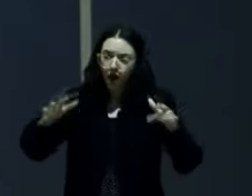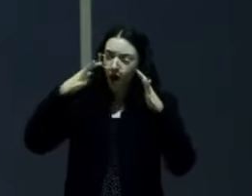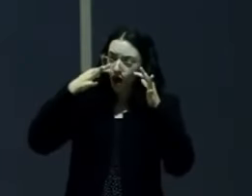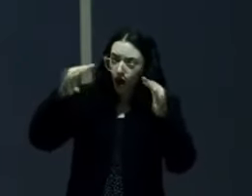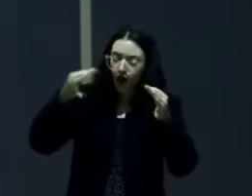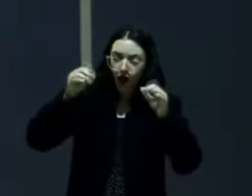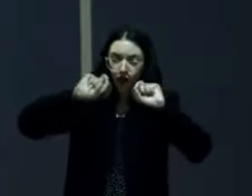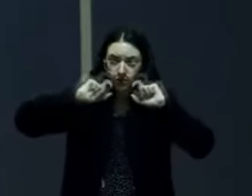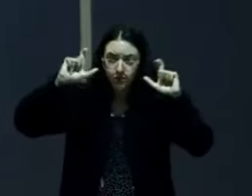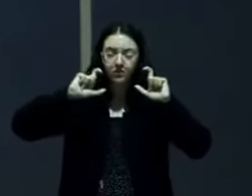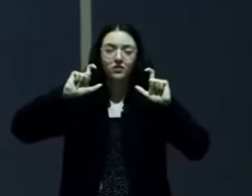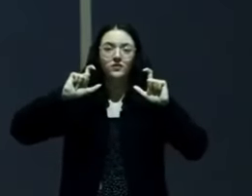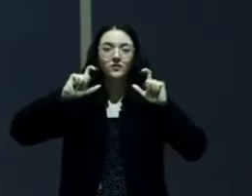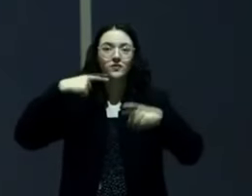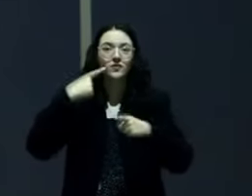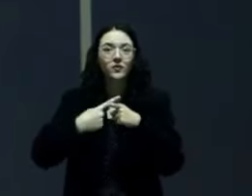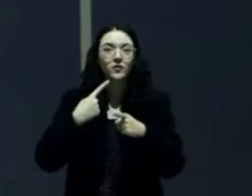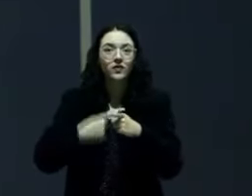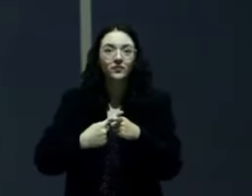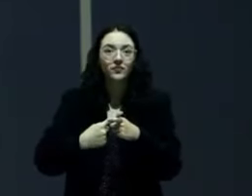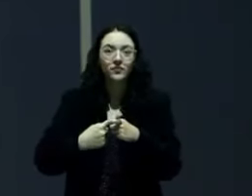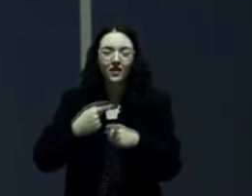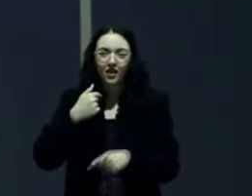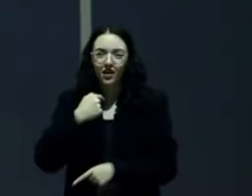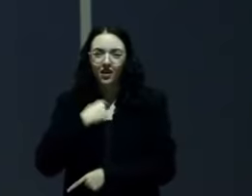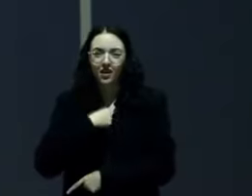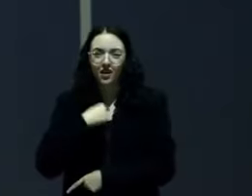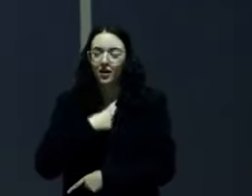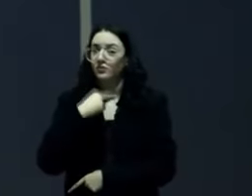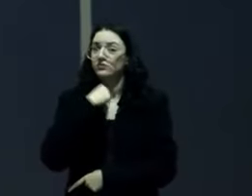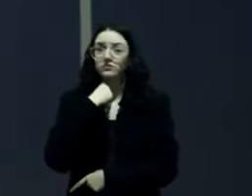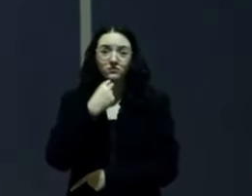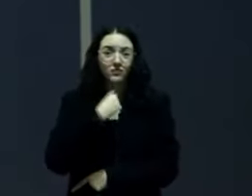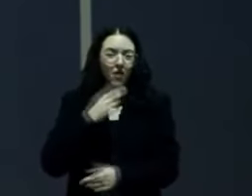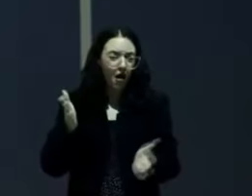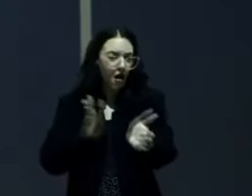Até certo ponto de dizer o seguinte: eu não posso elogiar vocês. Não.